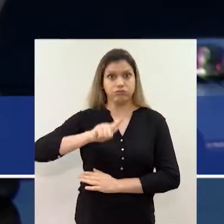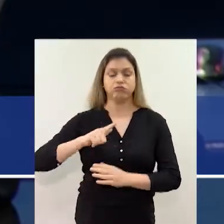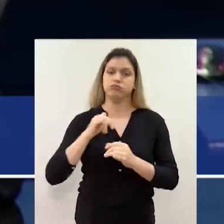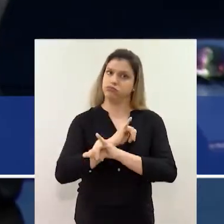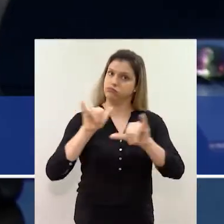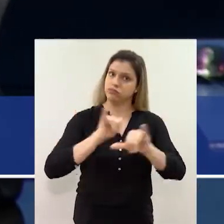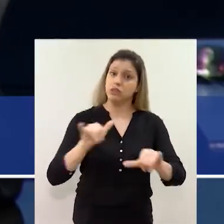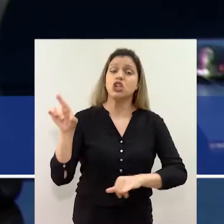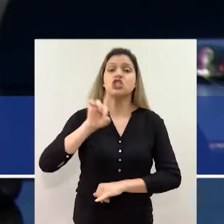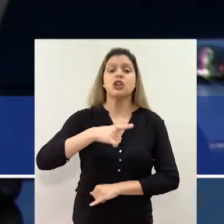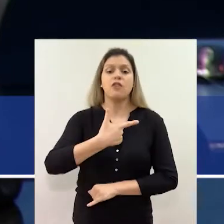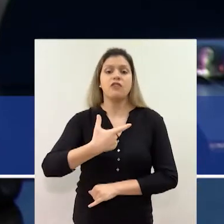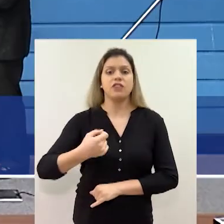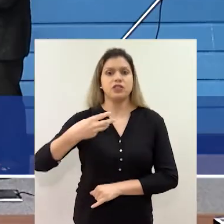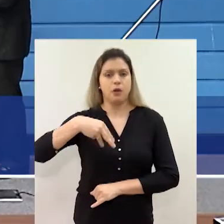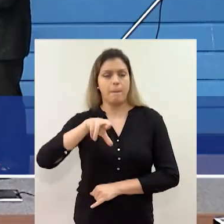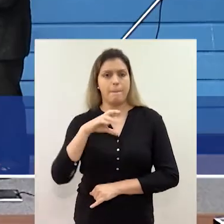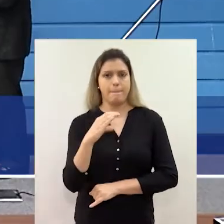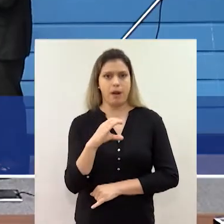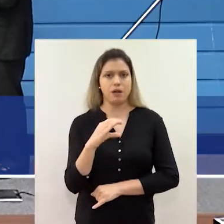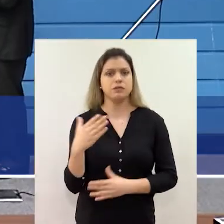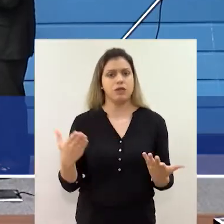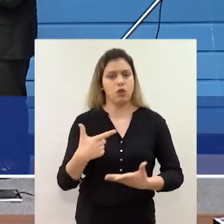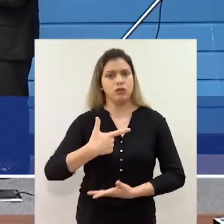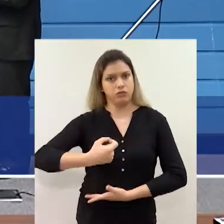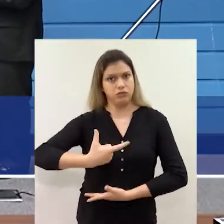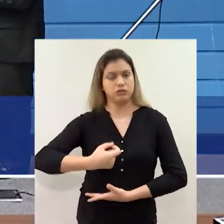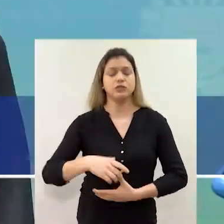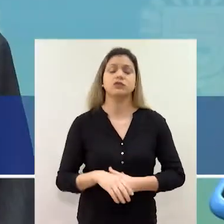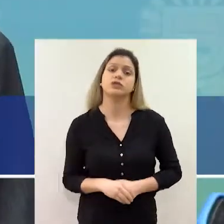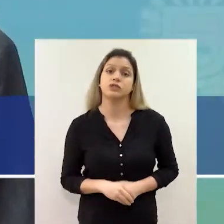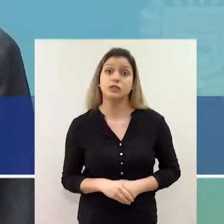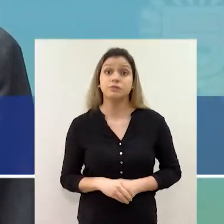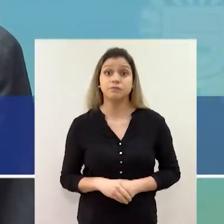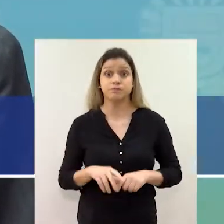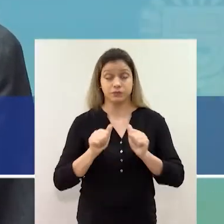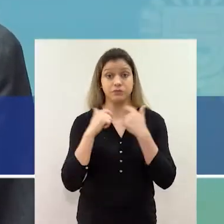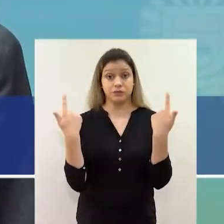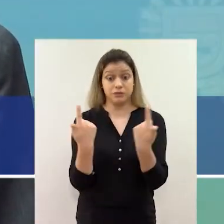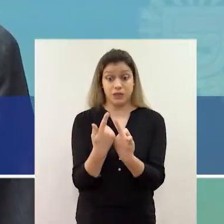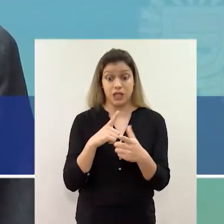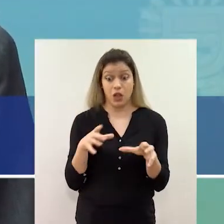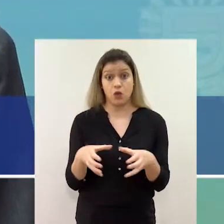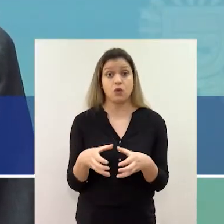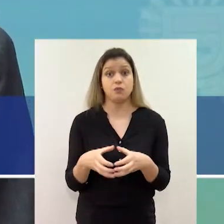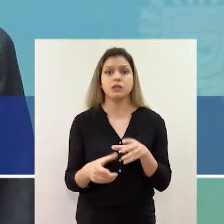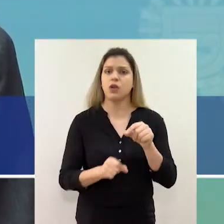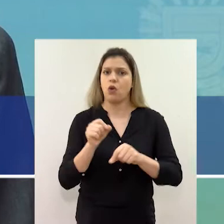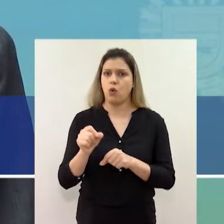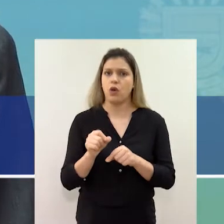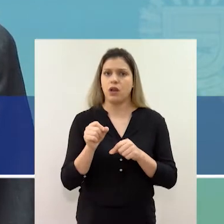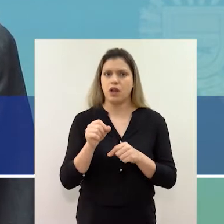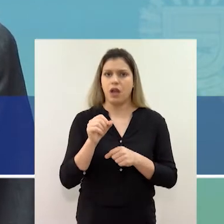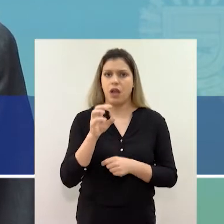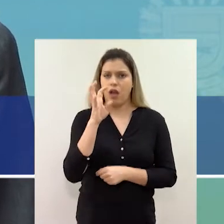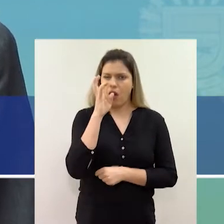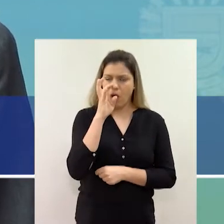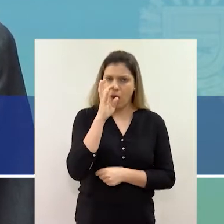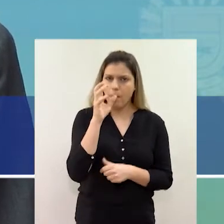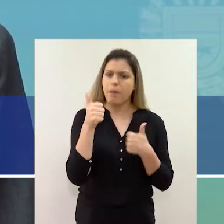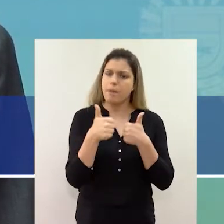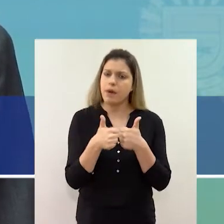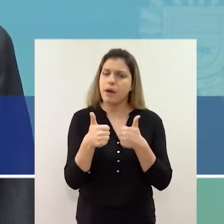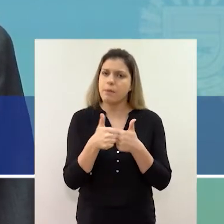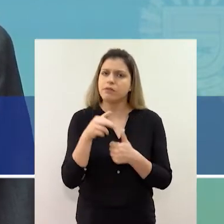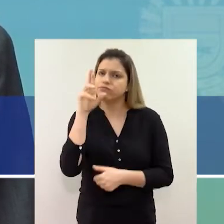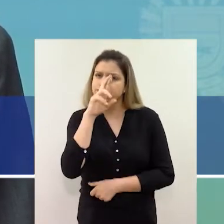de Mato Grosso do Sul, do dia 20 de março de 2020. A Assembleia Legislativa também, por meio de uma comissão, vai acompanhar o